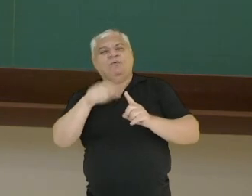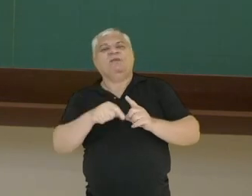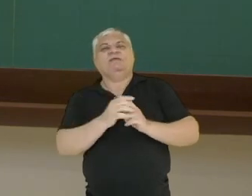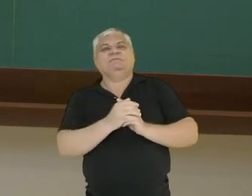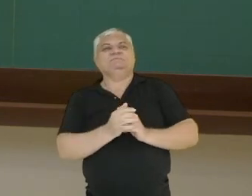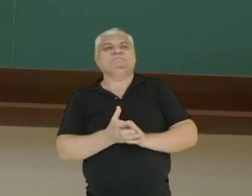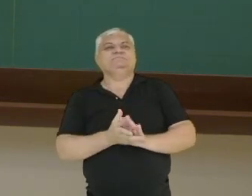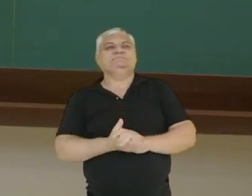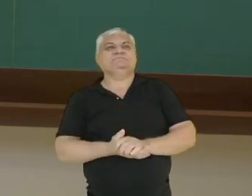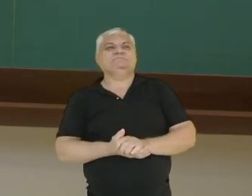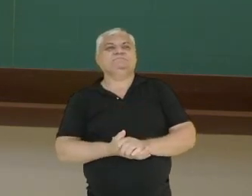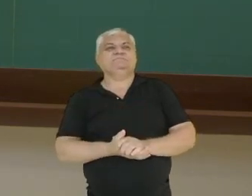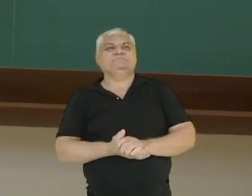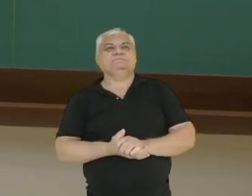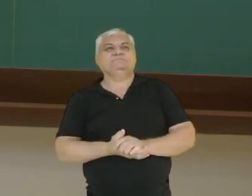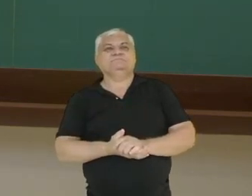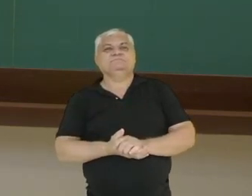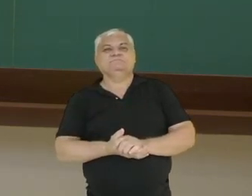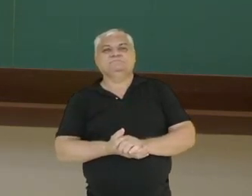solução.